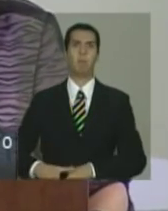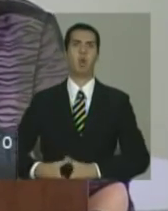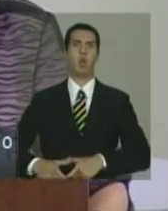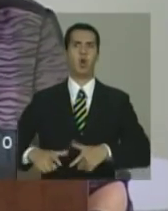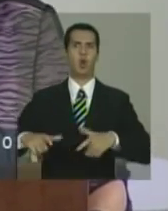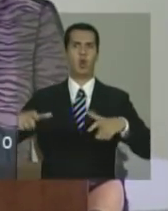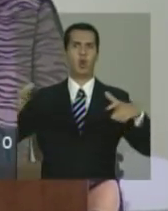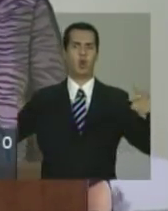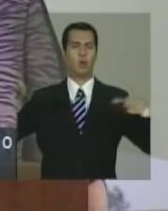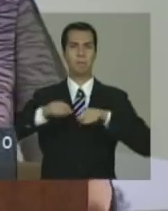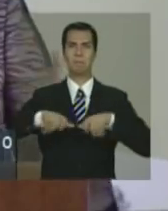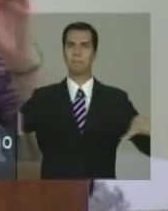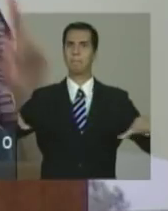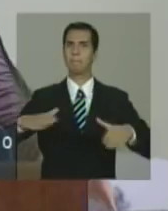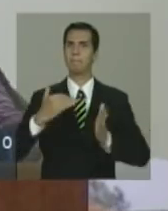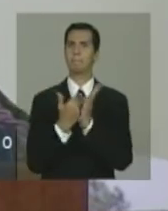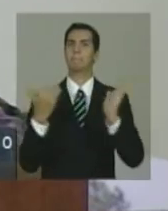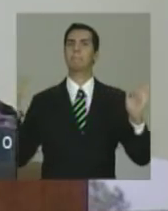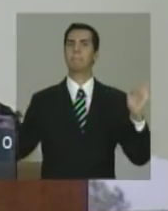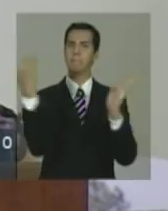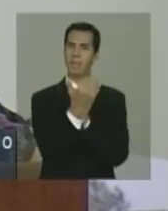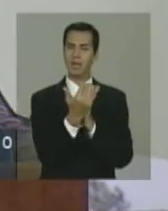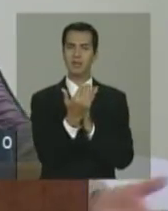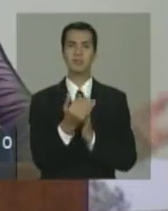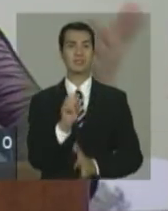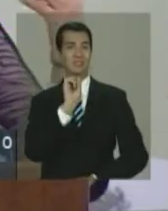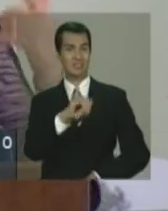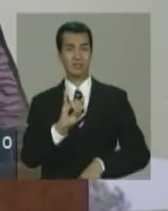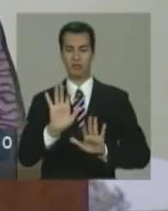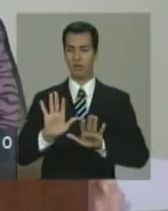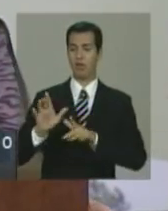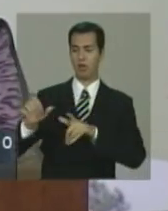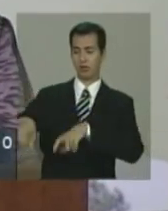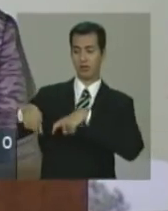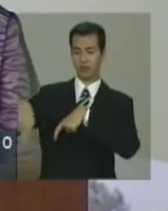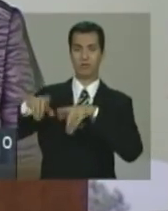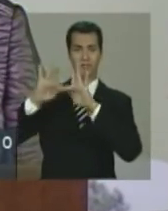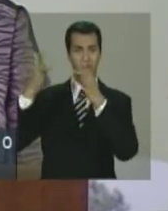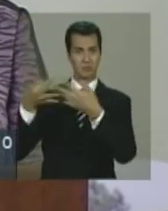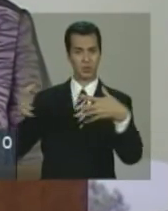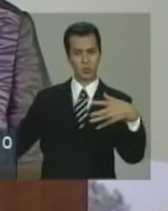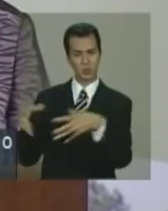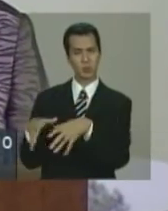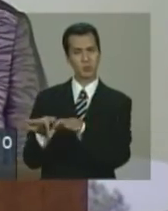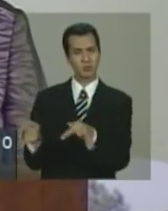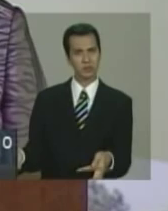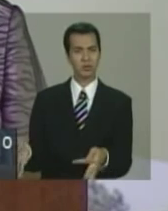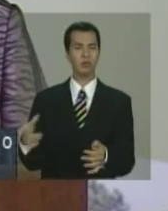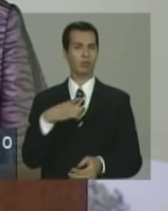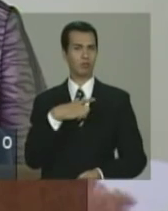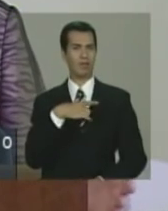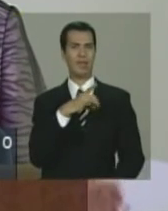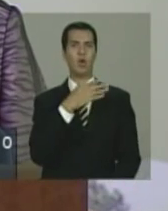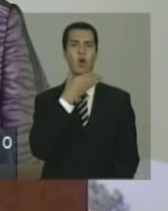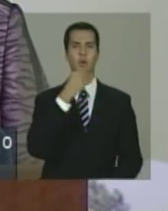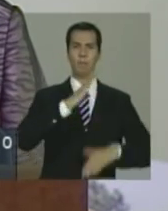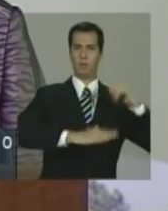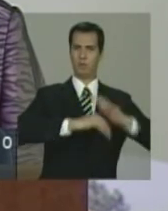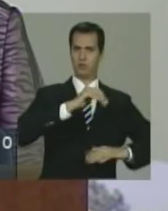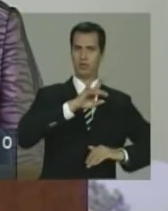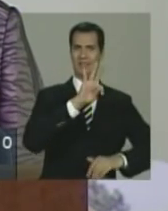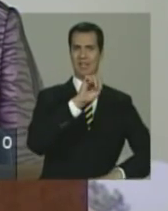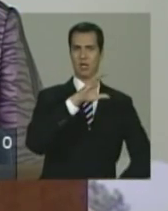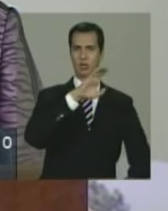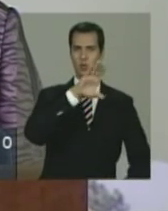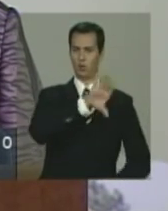expandir, se essa agricultura familiar tiver a sustentação de técnicos, e como ele disse o